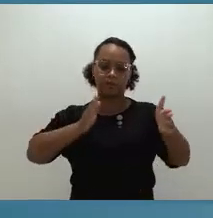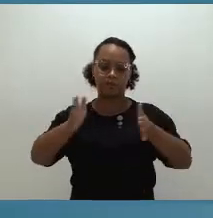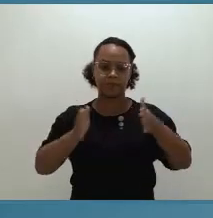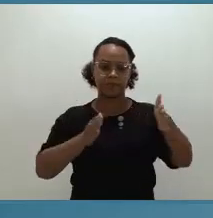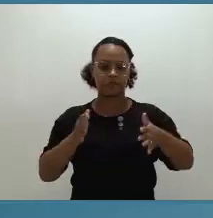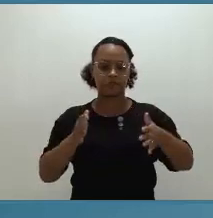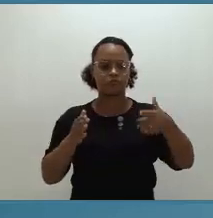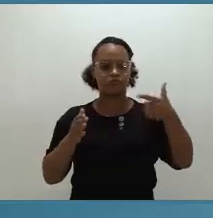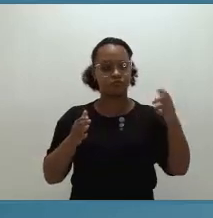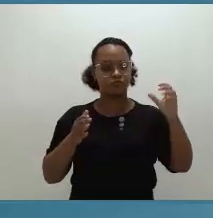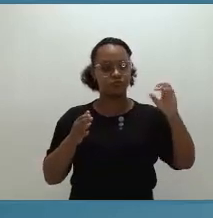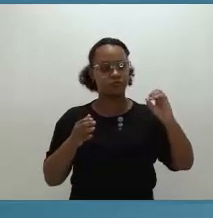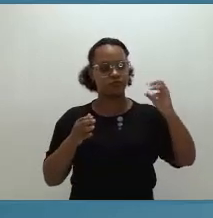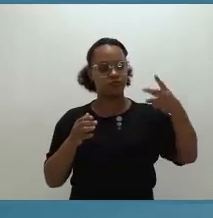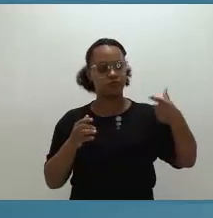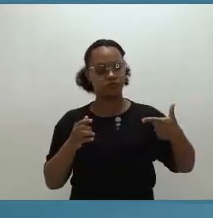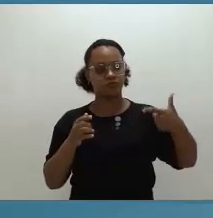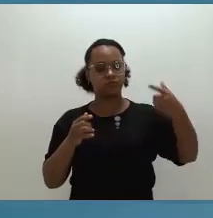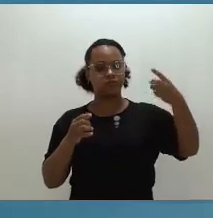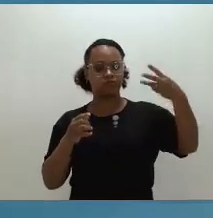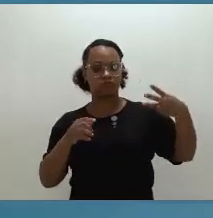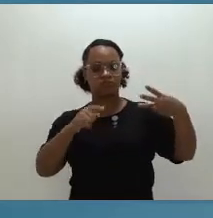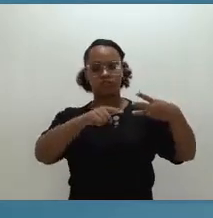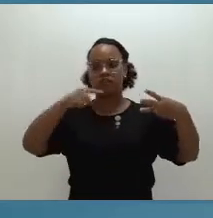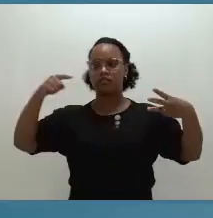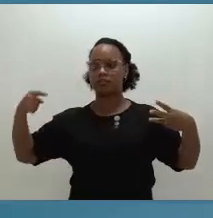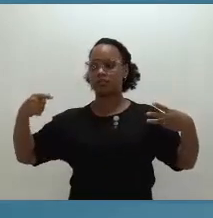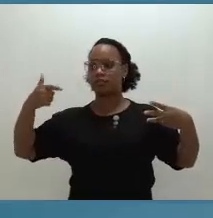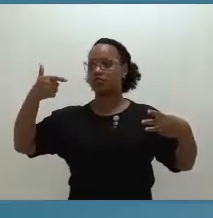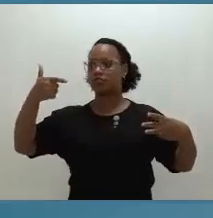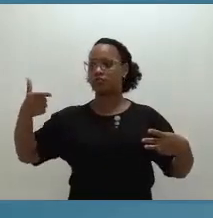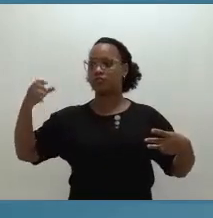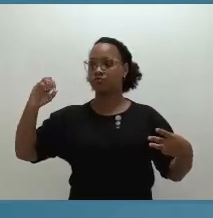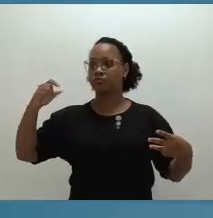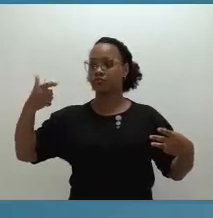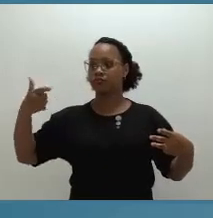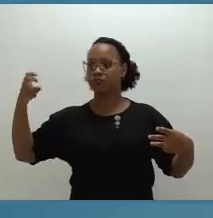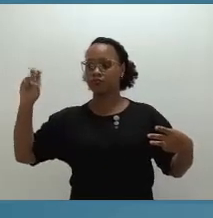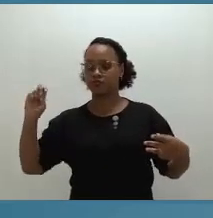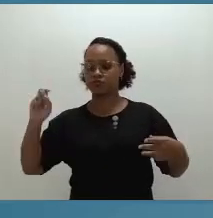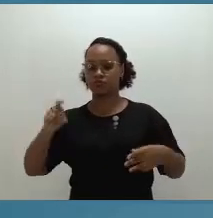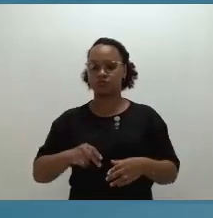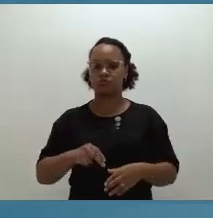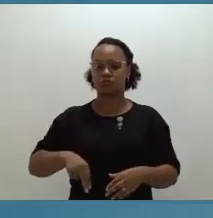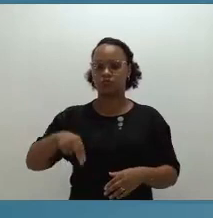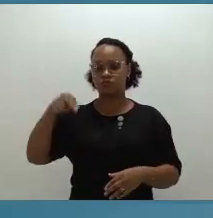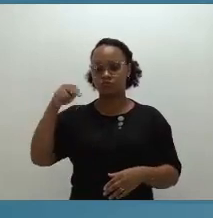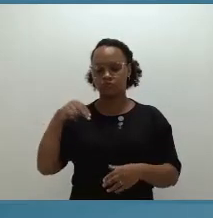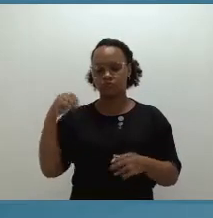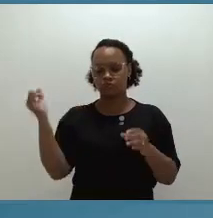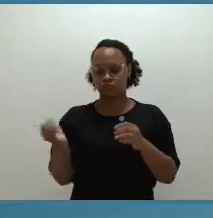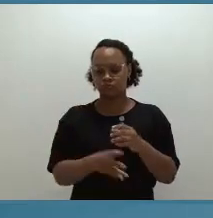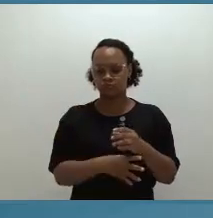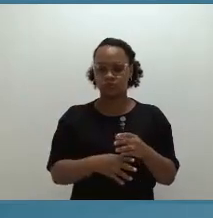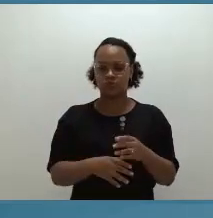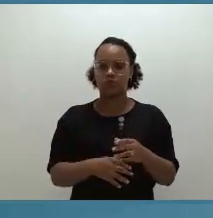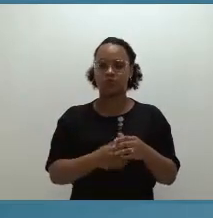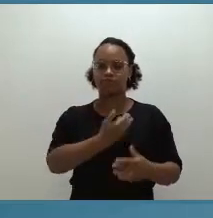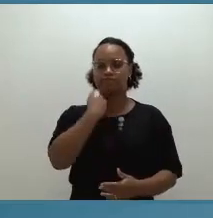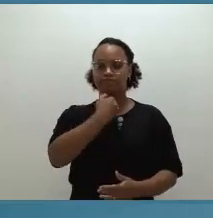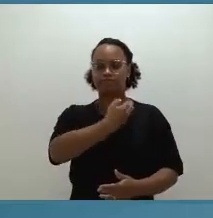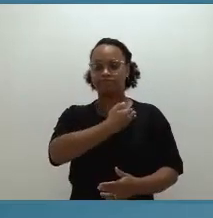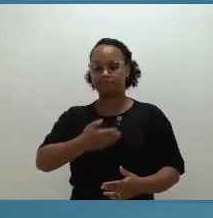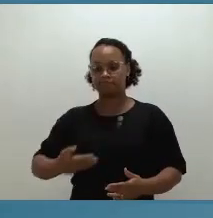2023-2025. Vamos escolher novo presidente do Tribunal, novo vice-presidente,